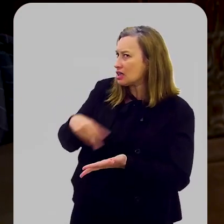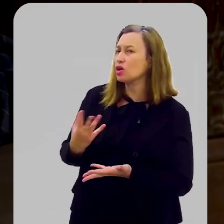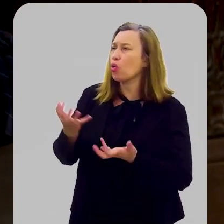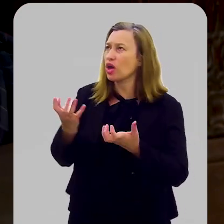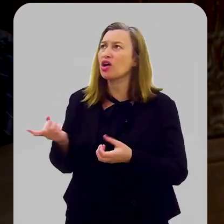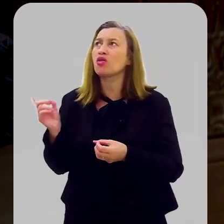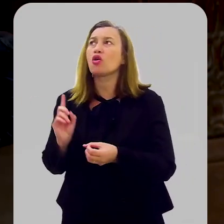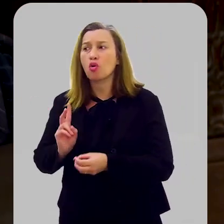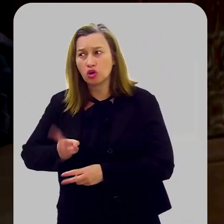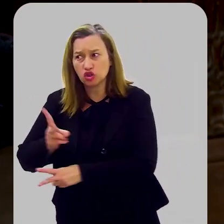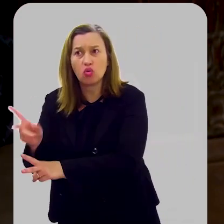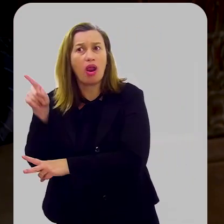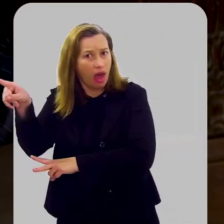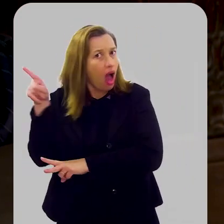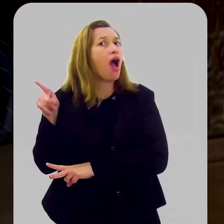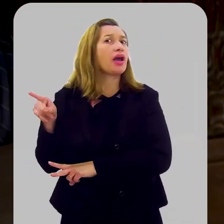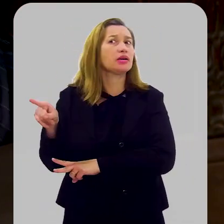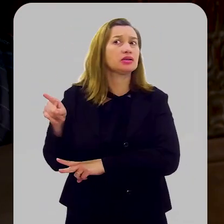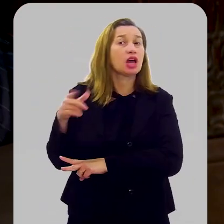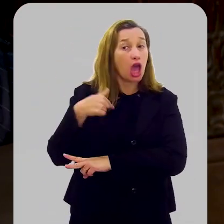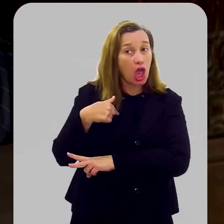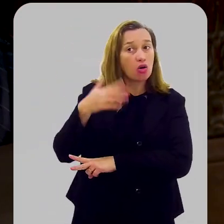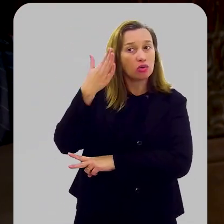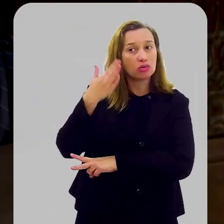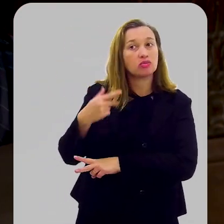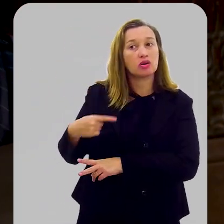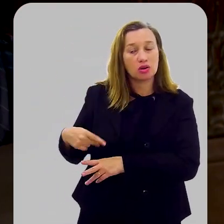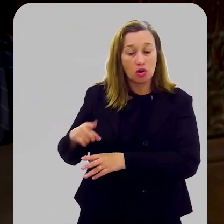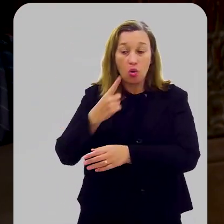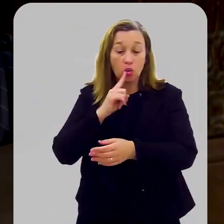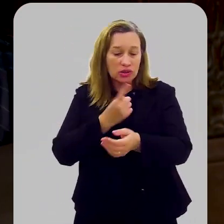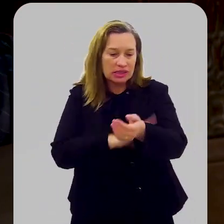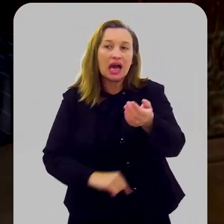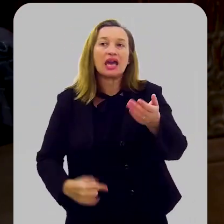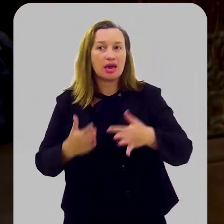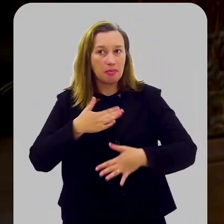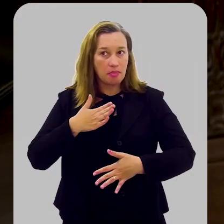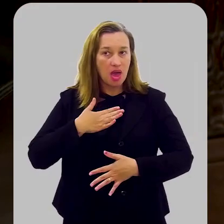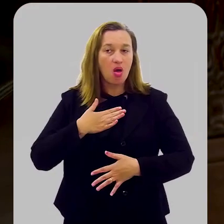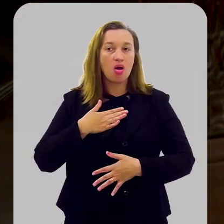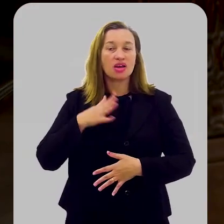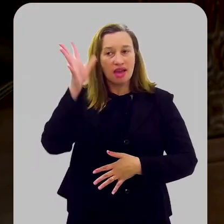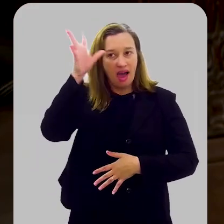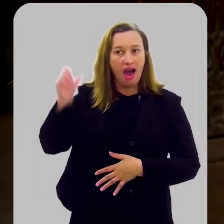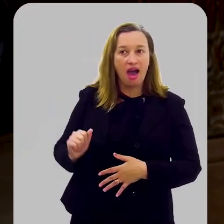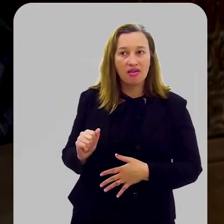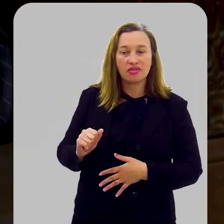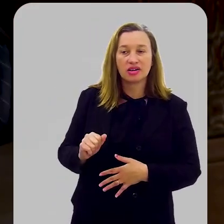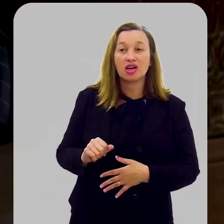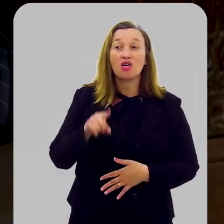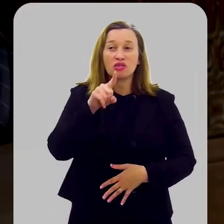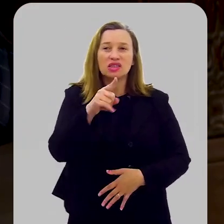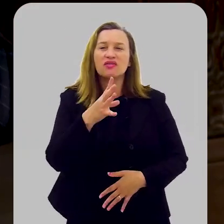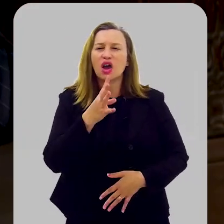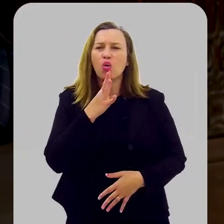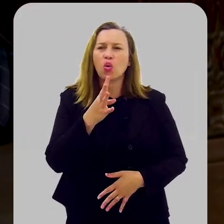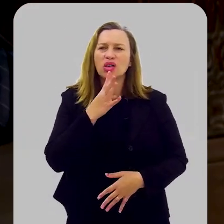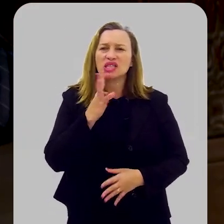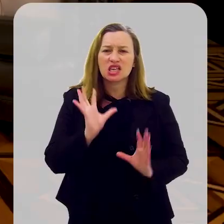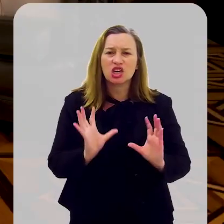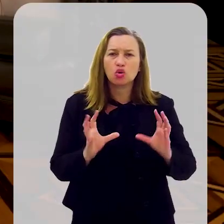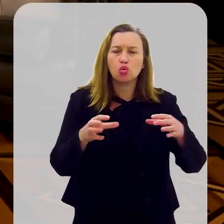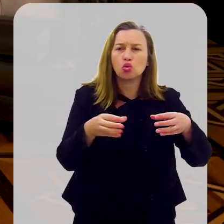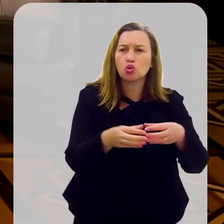demais, dança, eu vou querer ficar por lá, hein? Eu sou meio africana, o sangue aqui é... Você vai conhecer, Rafa,